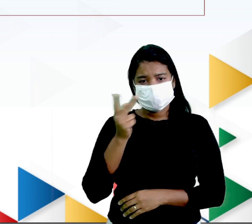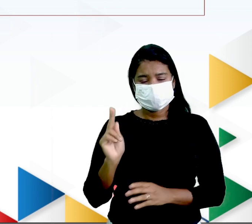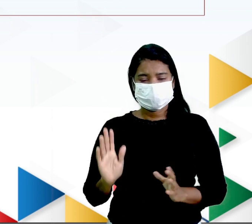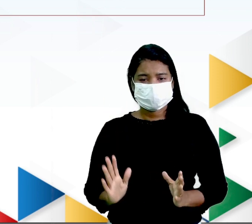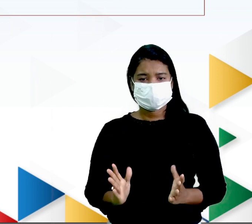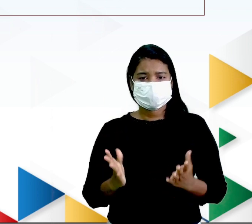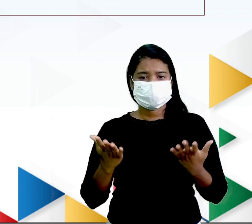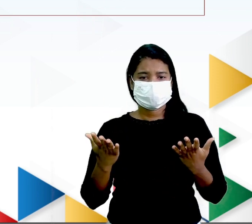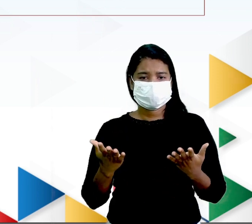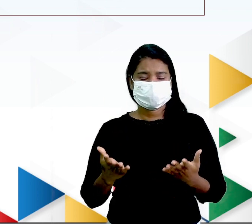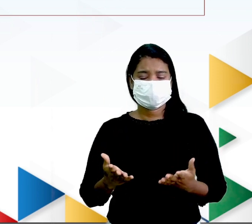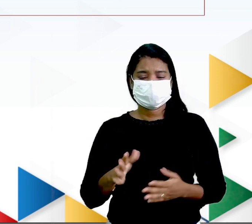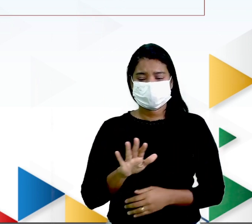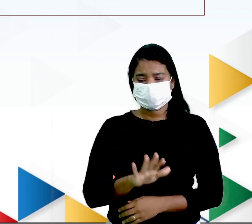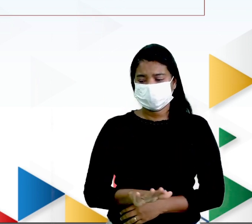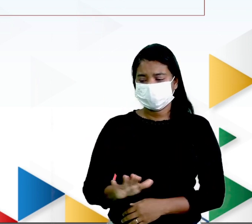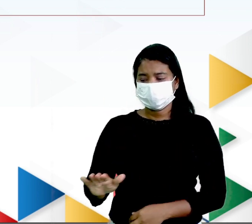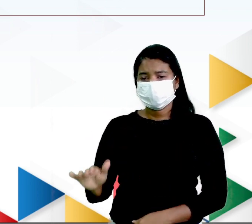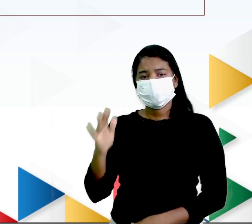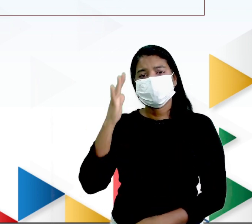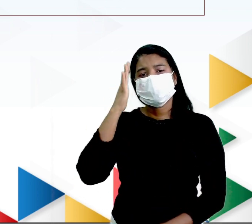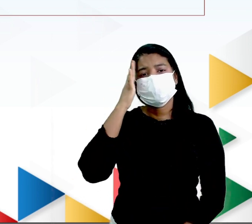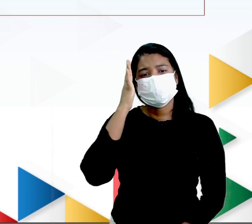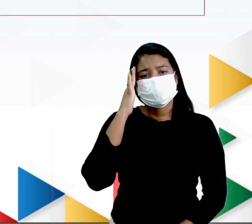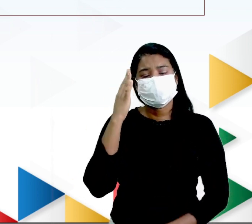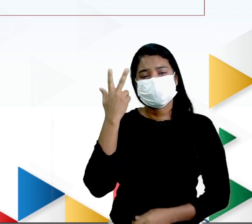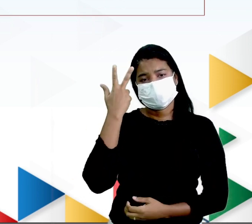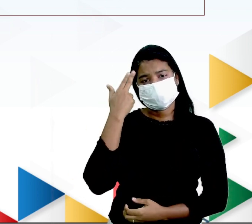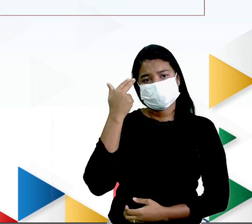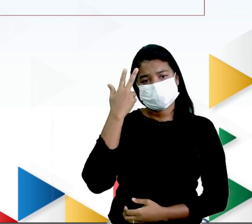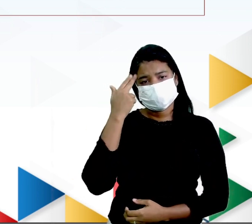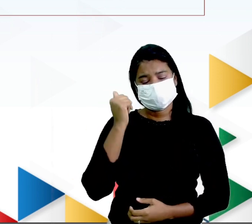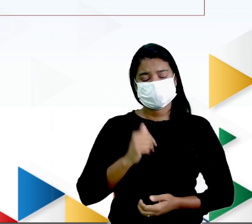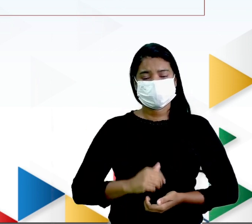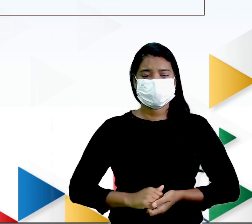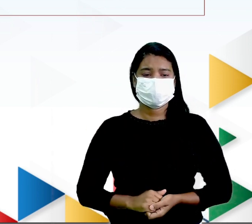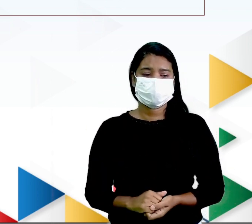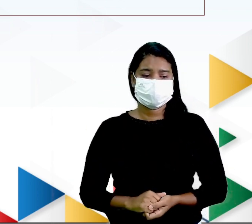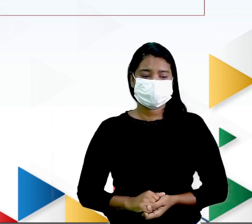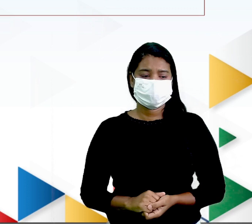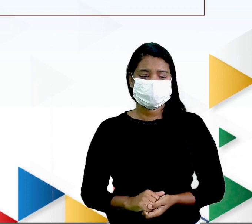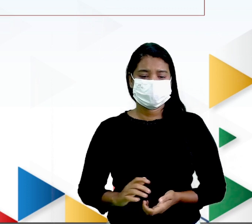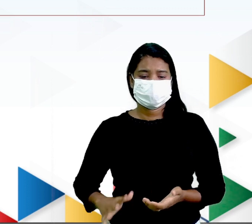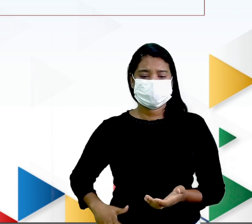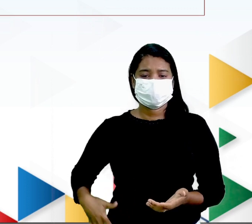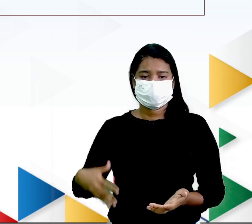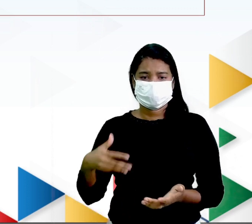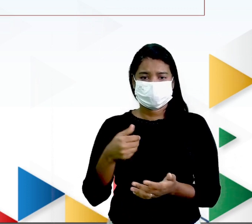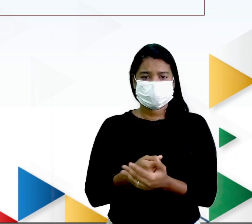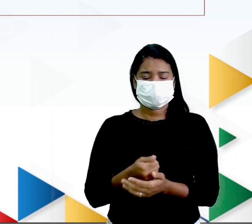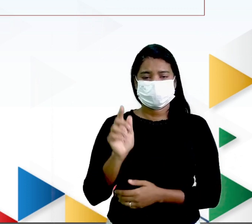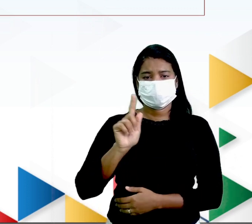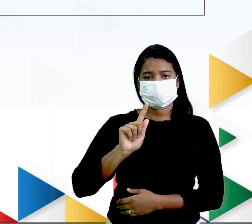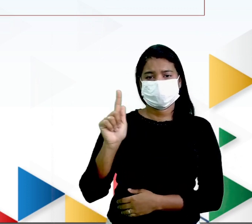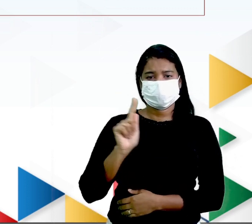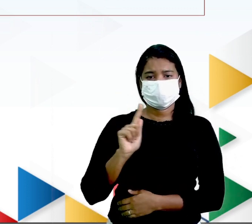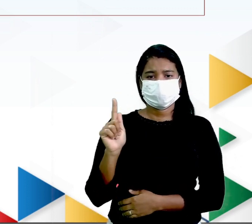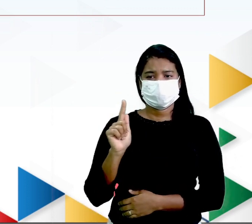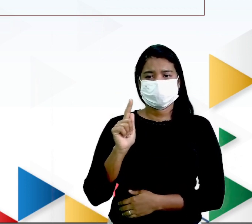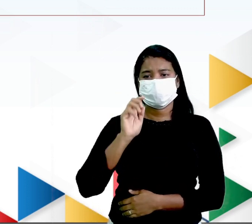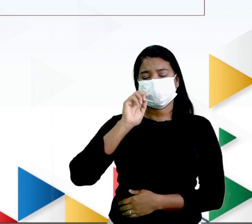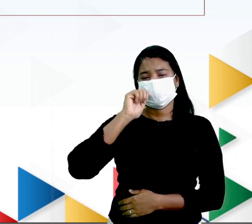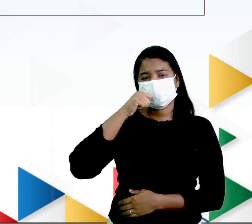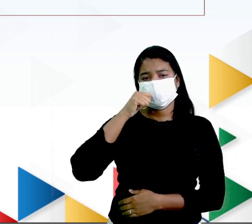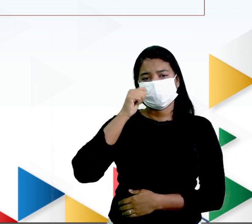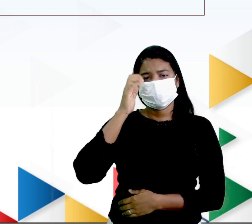E aí, se são crianças, eu tenho que entender que normalmente para comprar refrigerante ou suco, eu